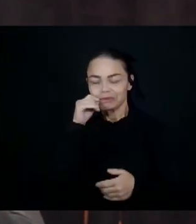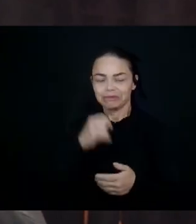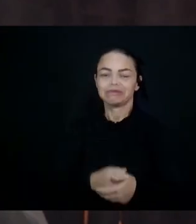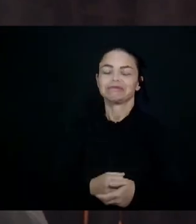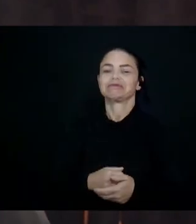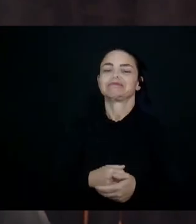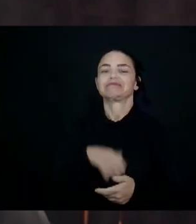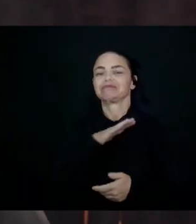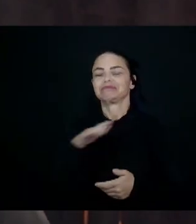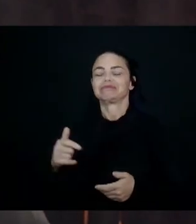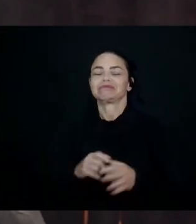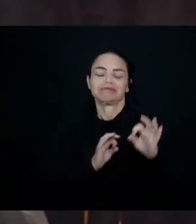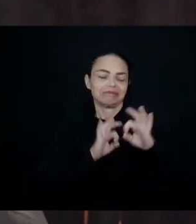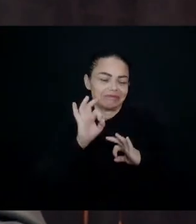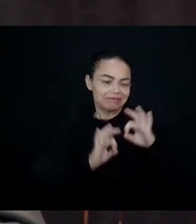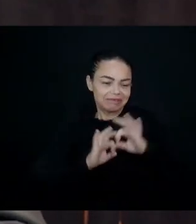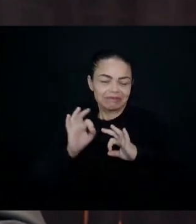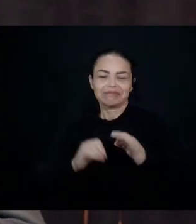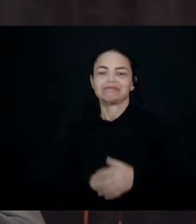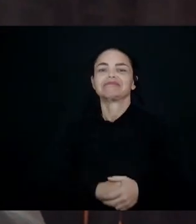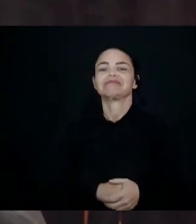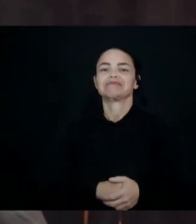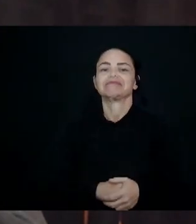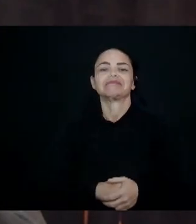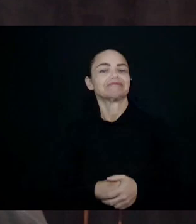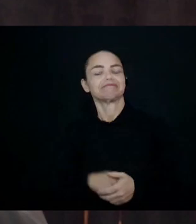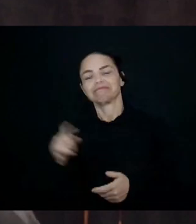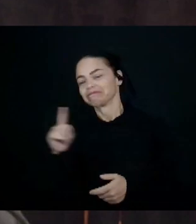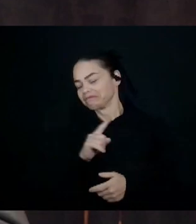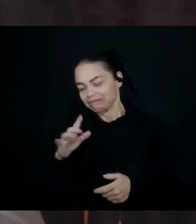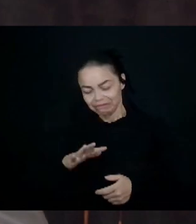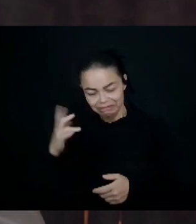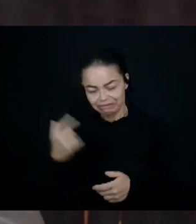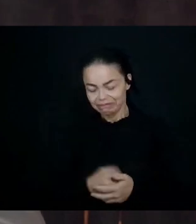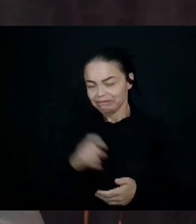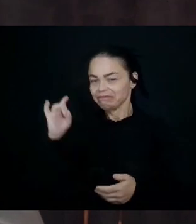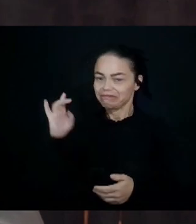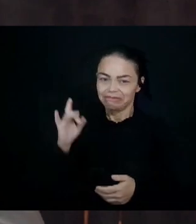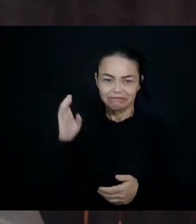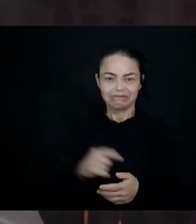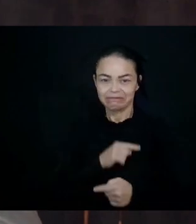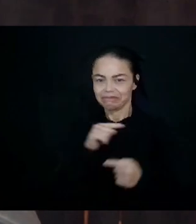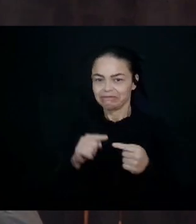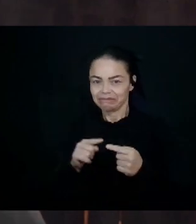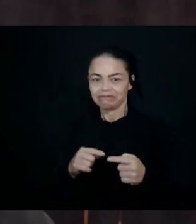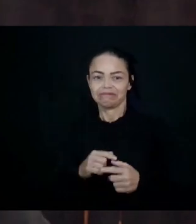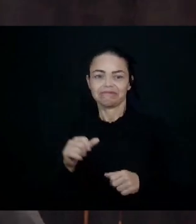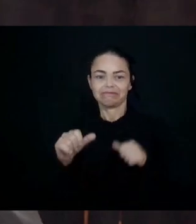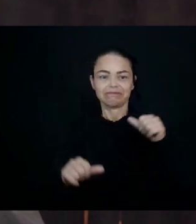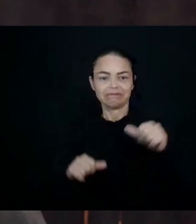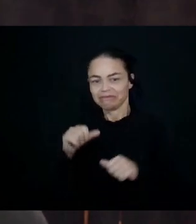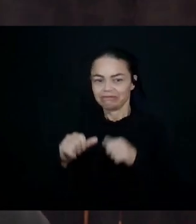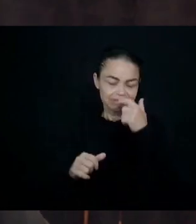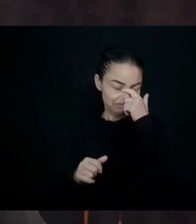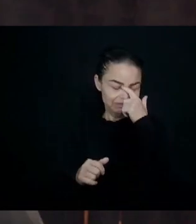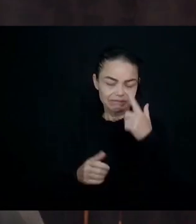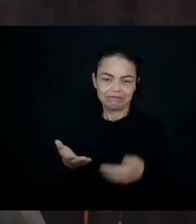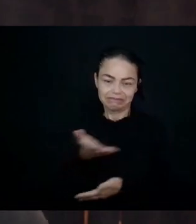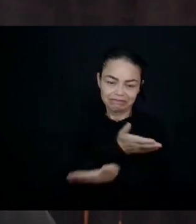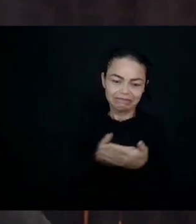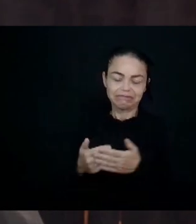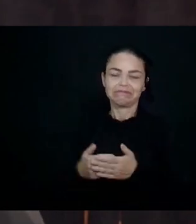vir preparada de que pode ser que não aconteça, mas não é só esse o objetivo da troca, né? É a interação, é o